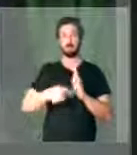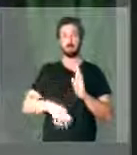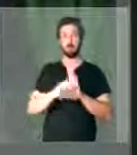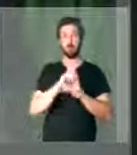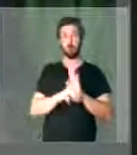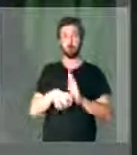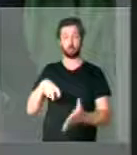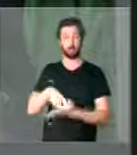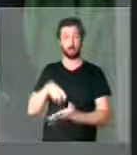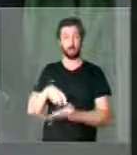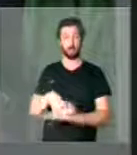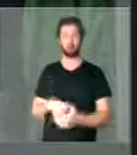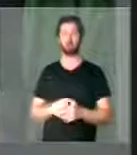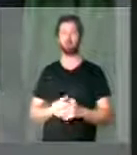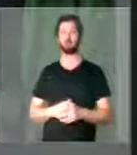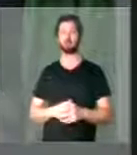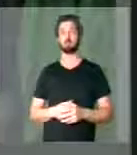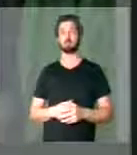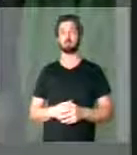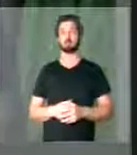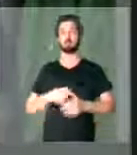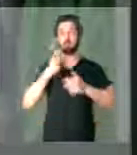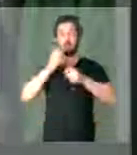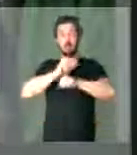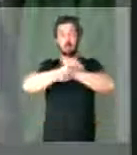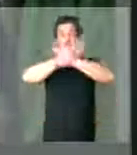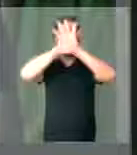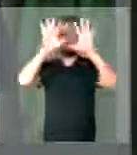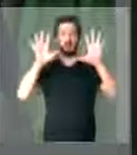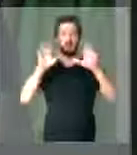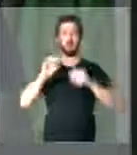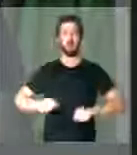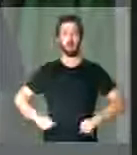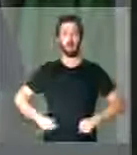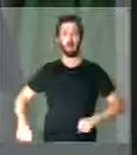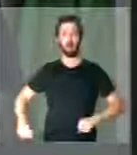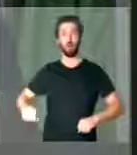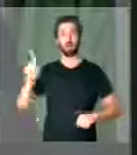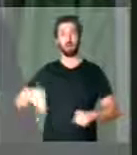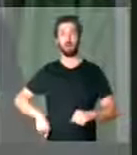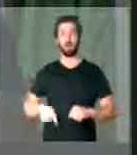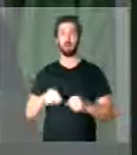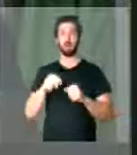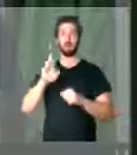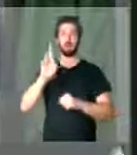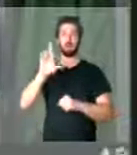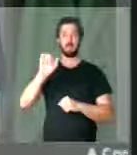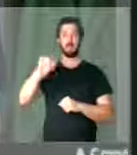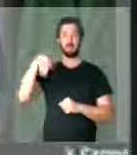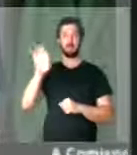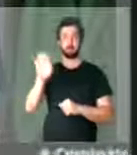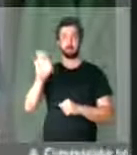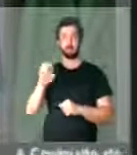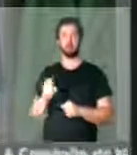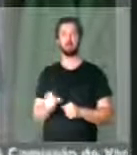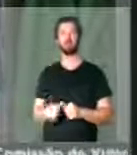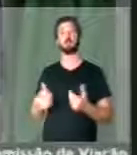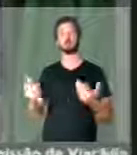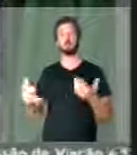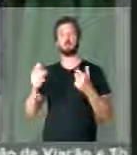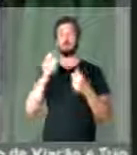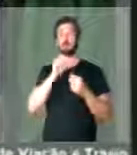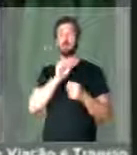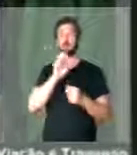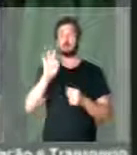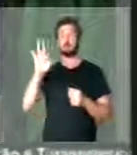código penal que claramente trata o aborto como crime nessa circunstância o supremo tribunal